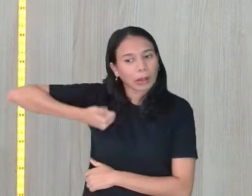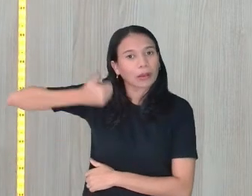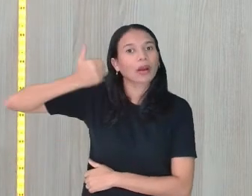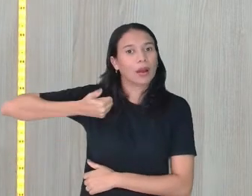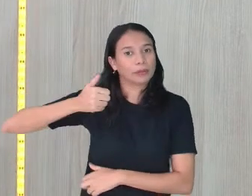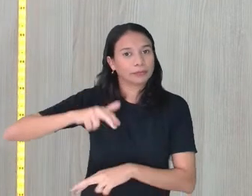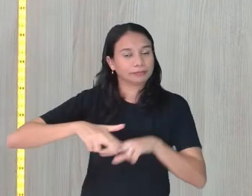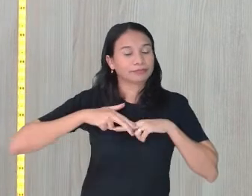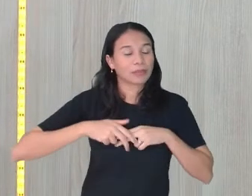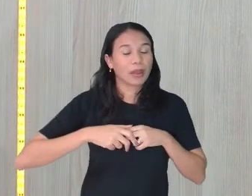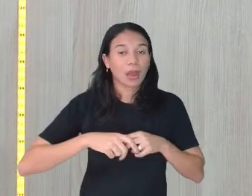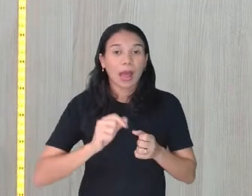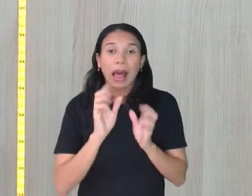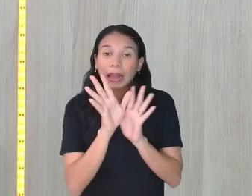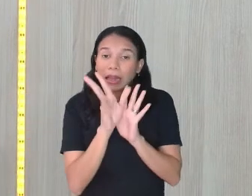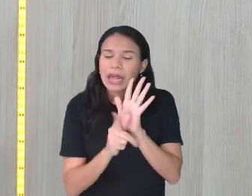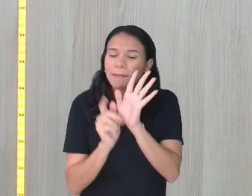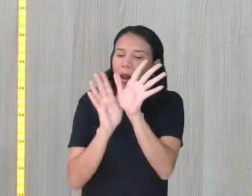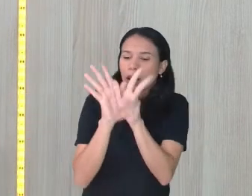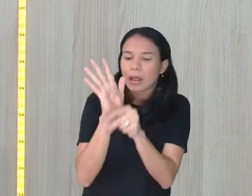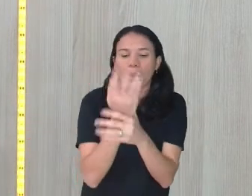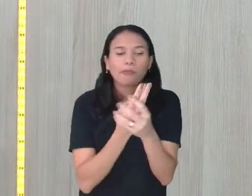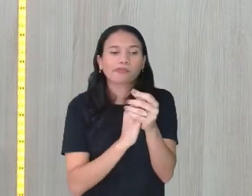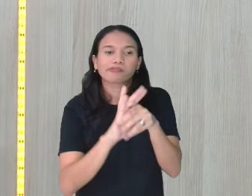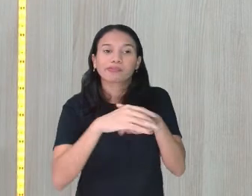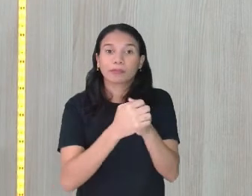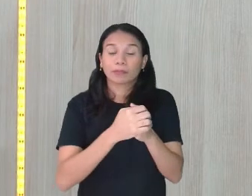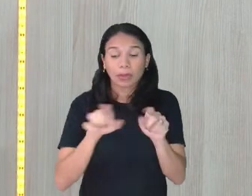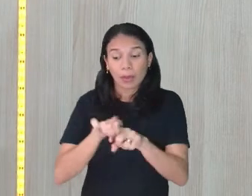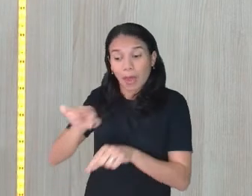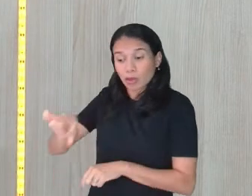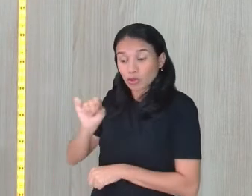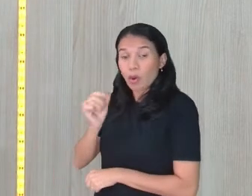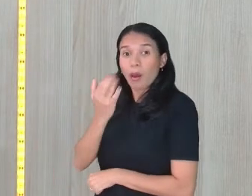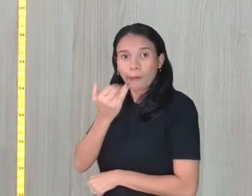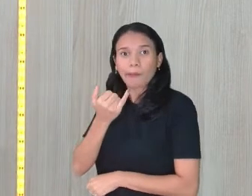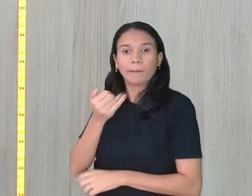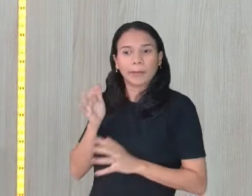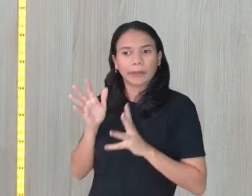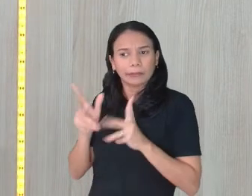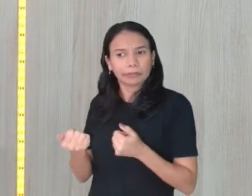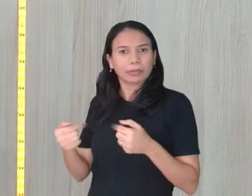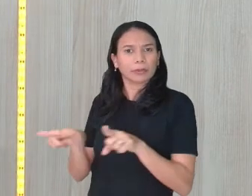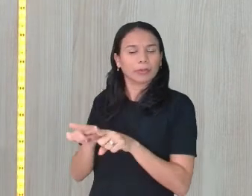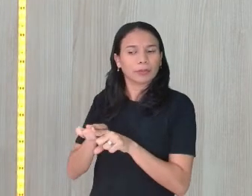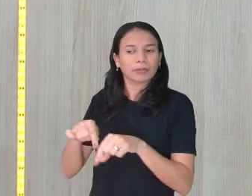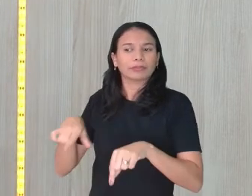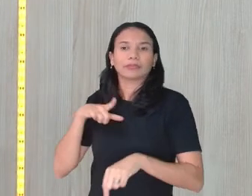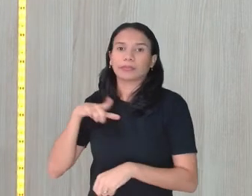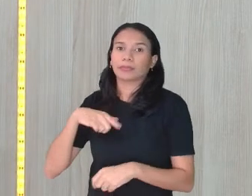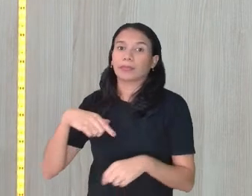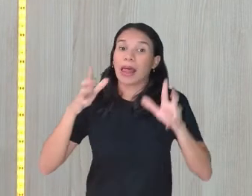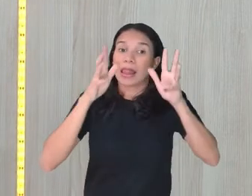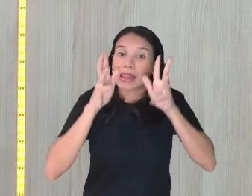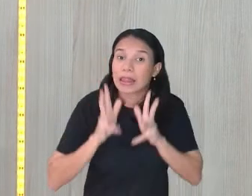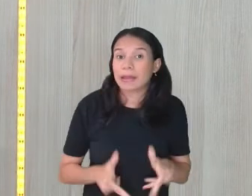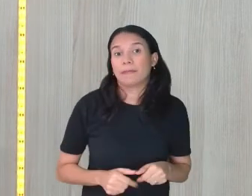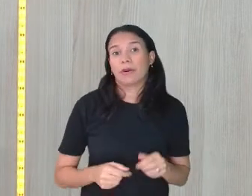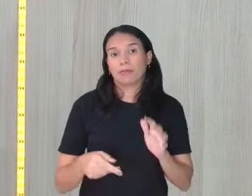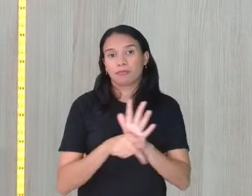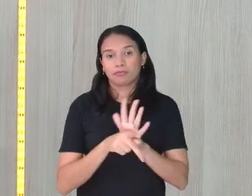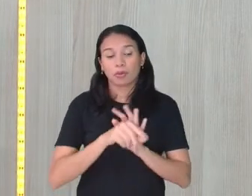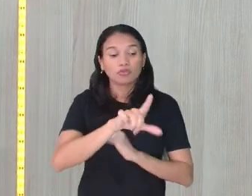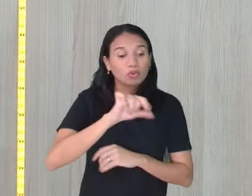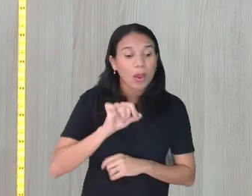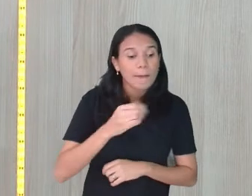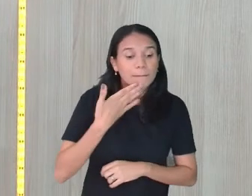a higienização das mãos ao se alimentar, a escolha dos alimentos que vamos ingerir, como também a limpeza dos alimentos, que